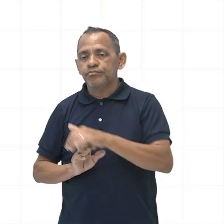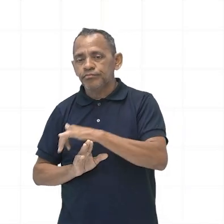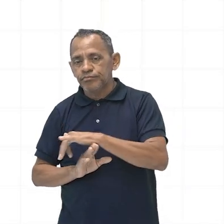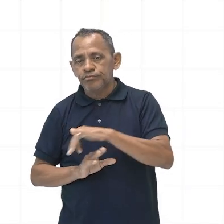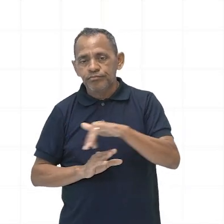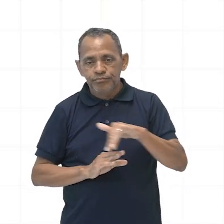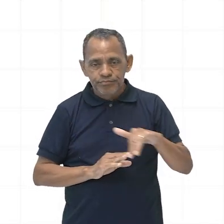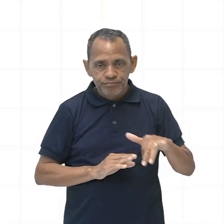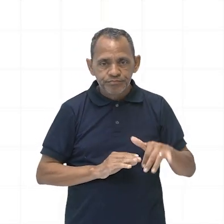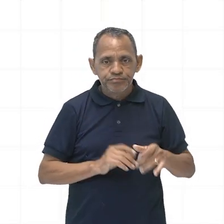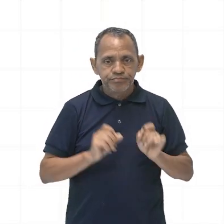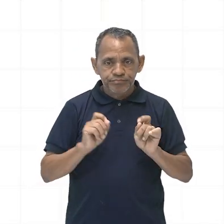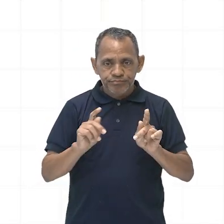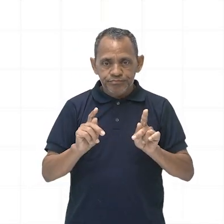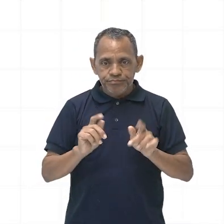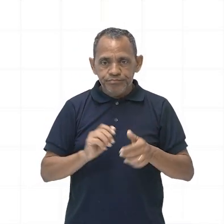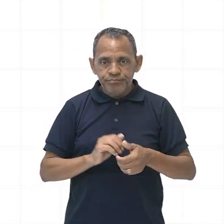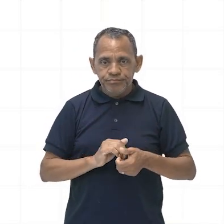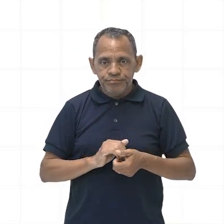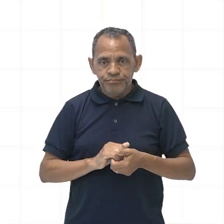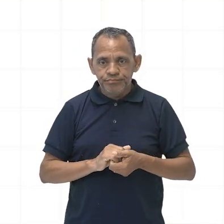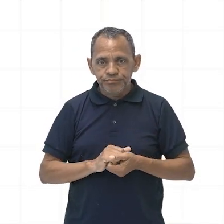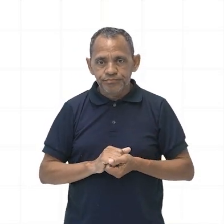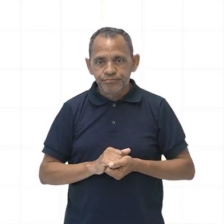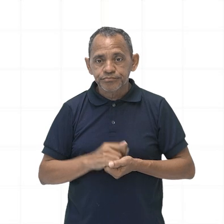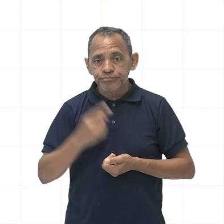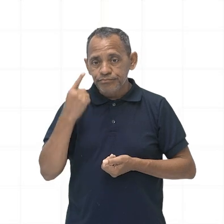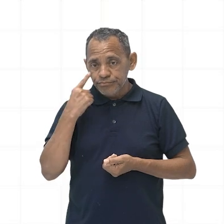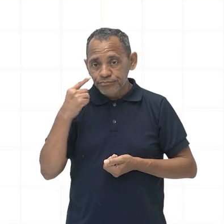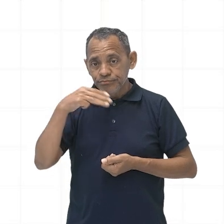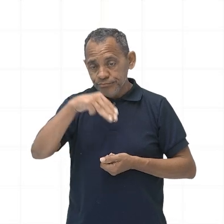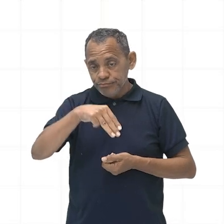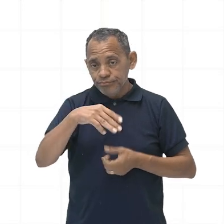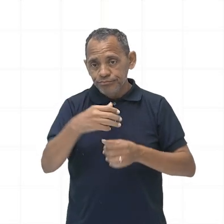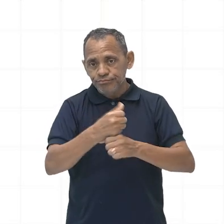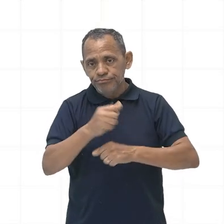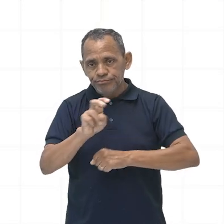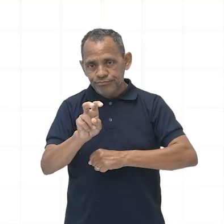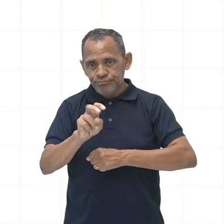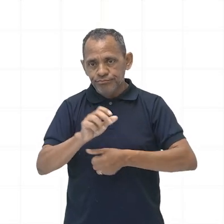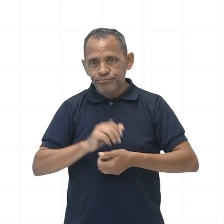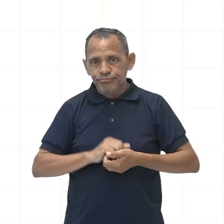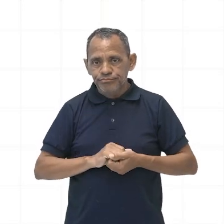5. Tudo bem? Então, esse M aqui é igual a 5.